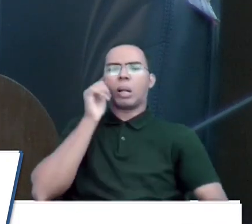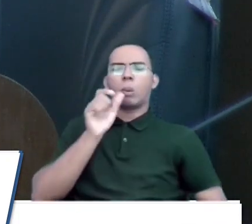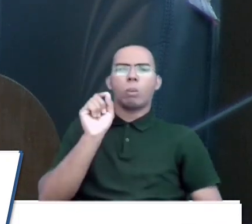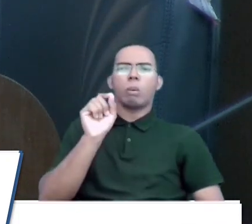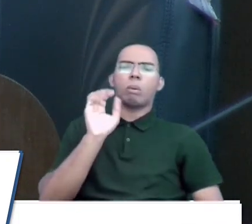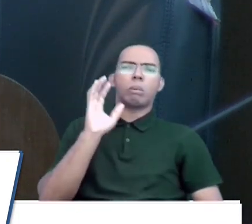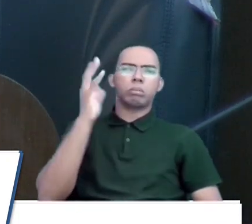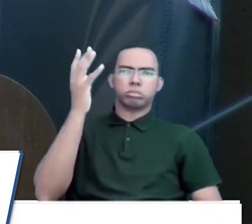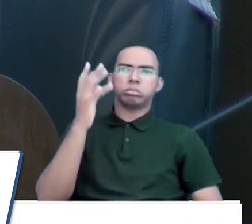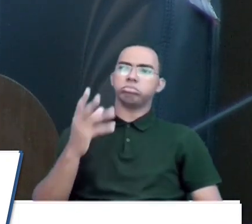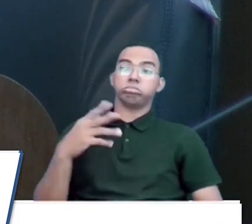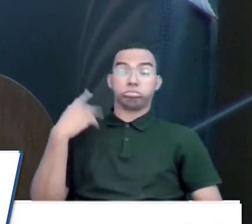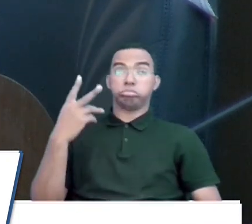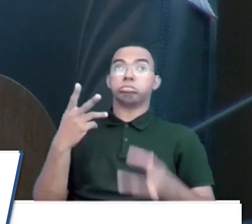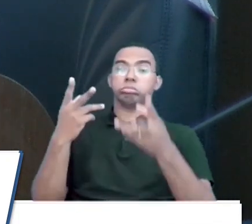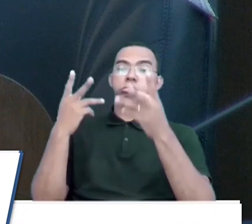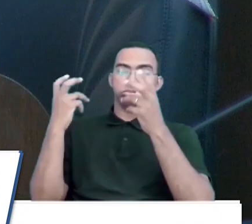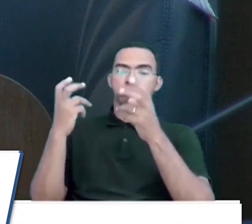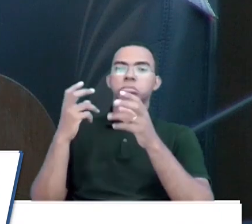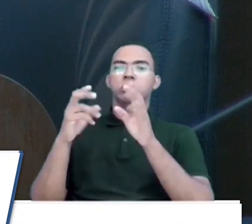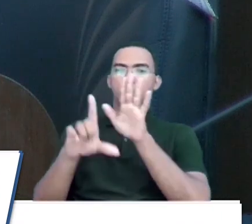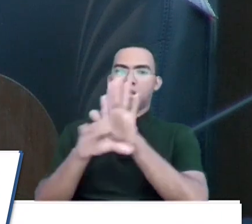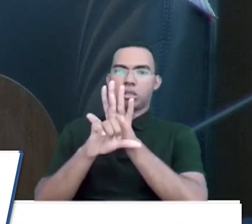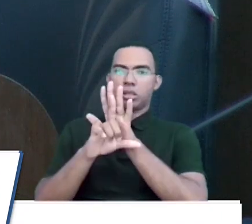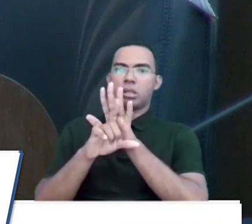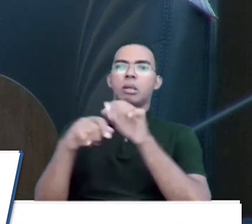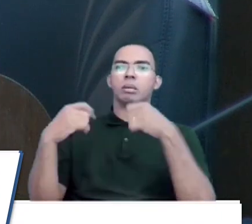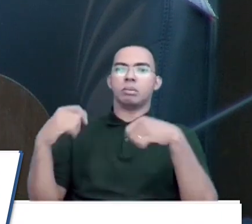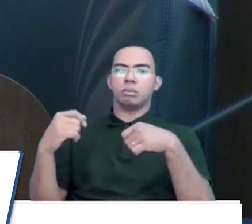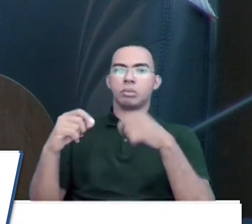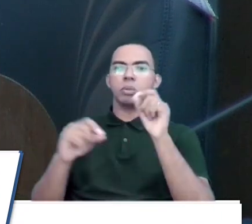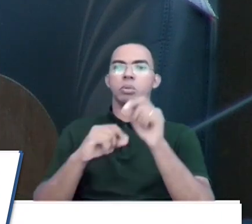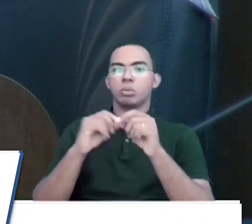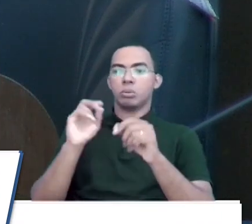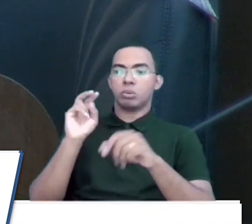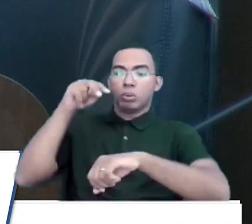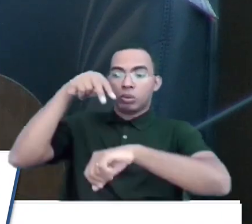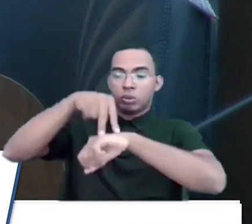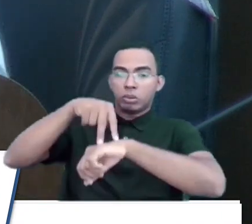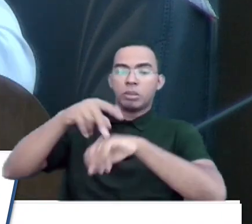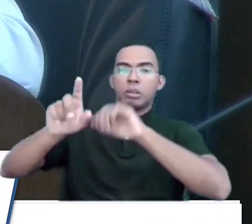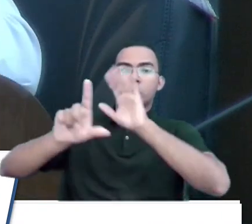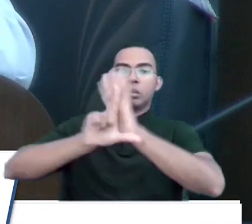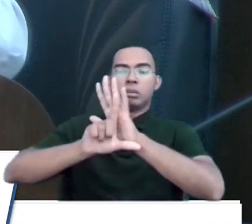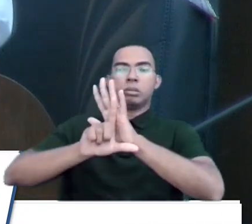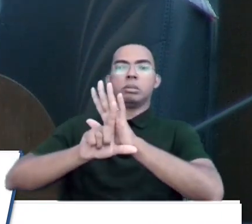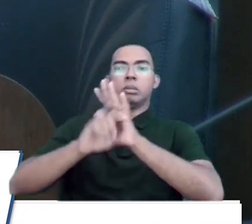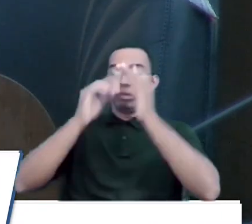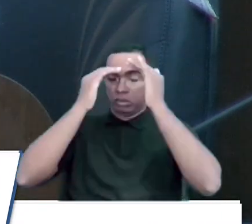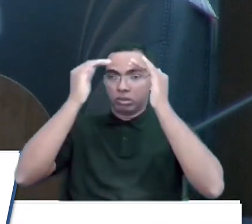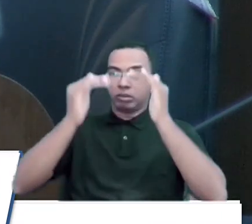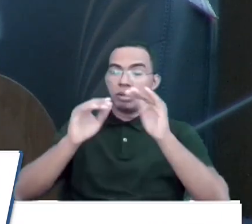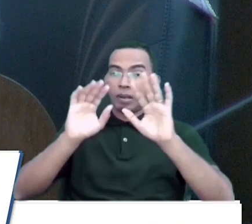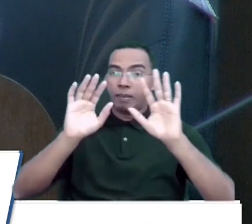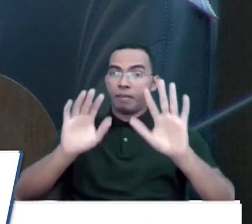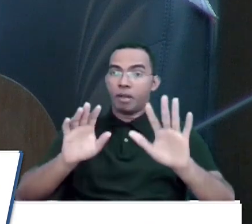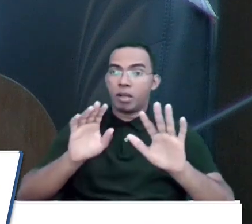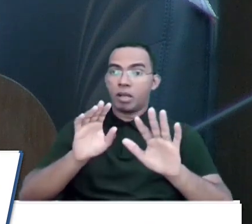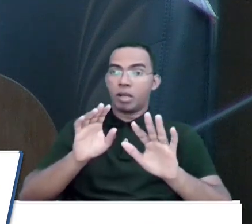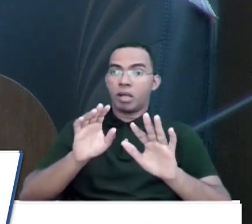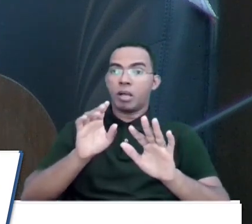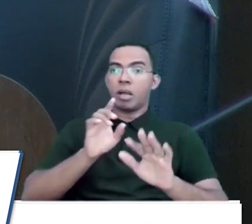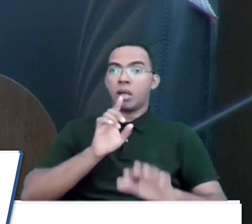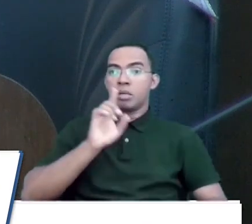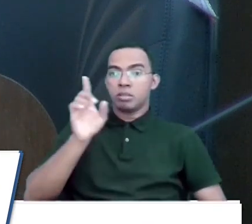gente percebe que a lei tem que fazer esse presente. É a mesma coisa. Quando foi para o centro,